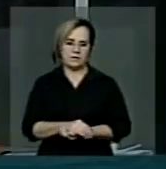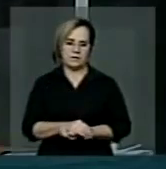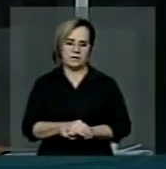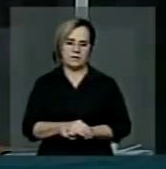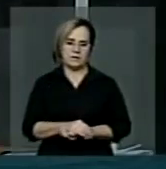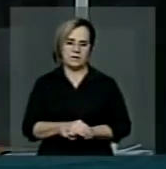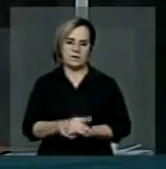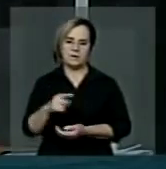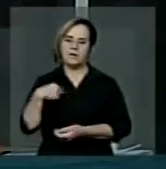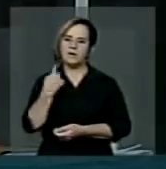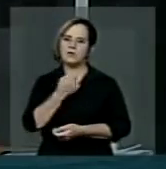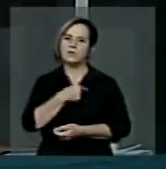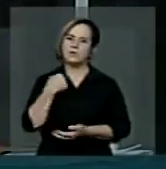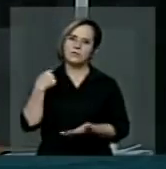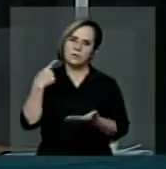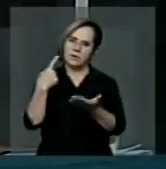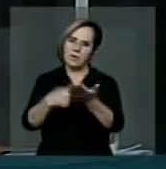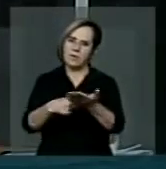o nosso compromisso